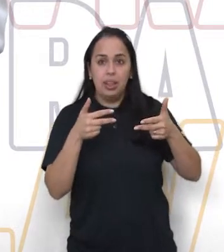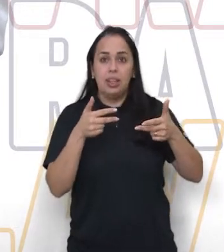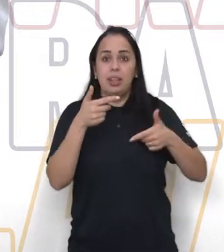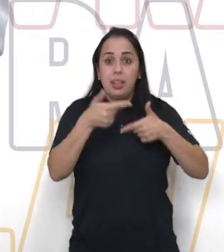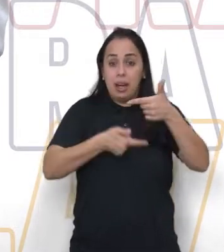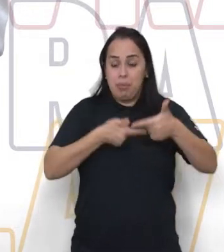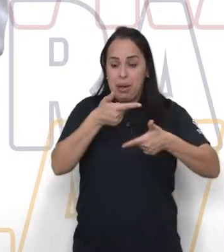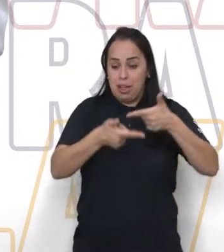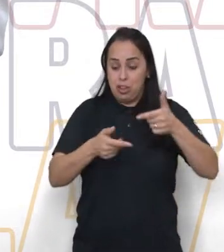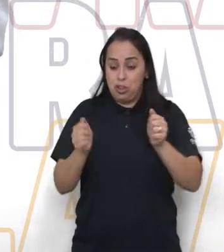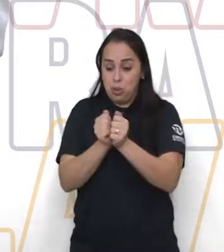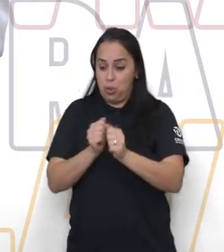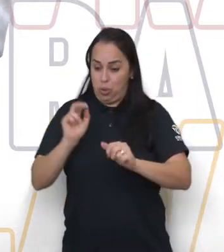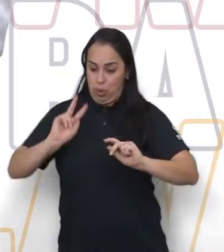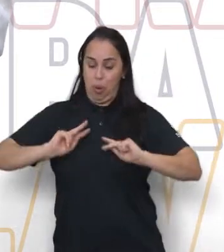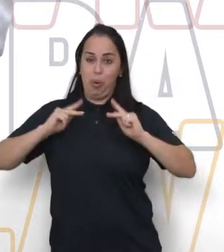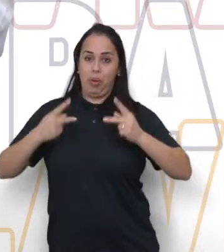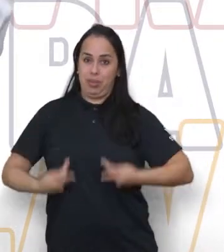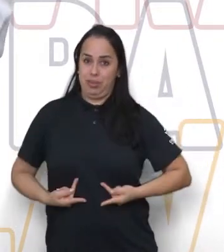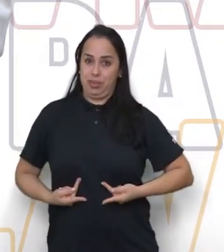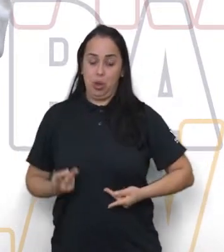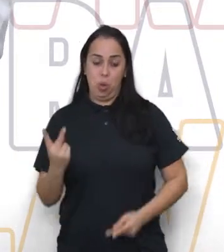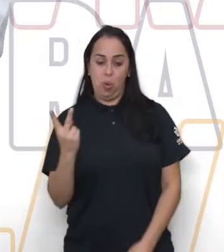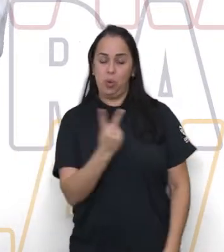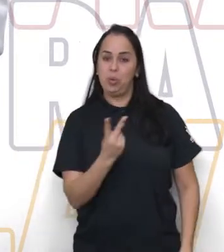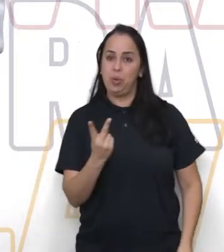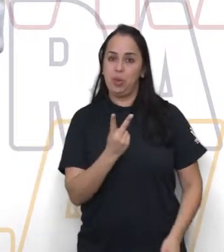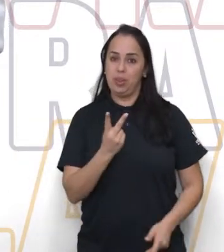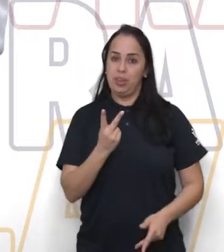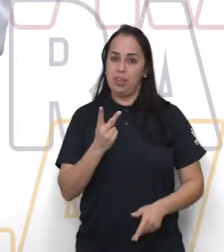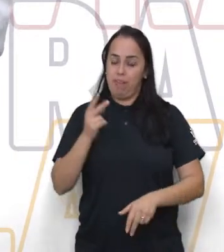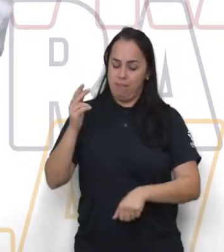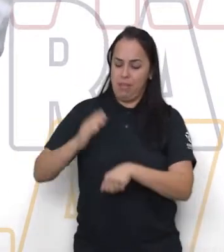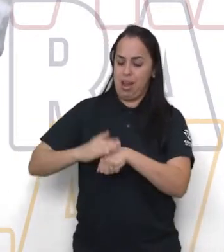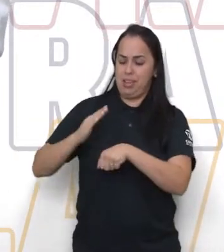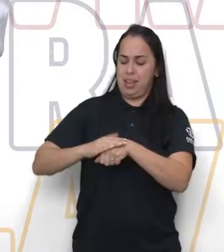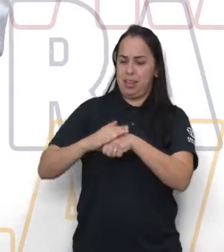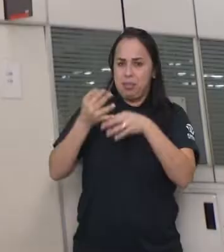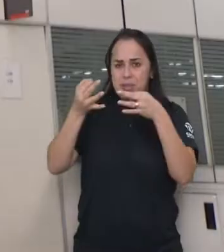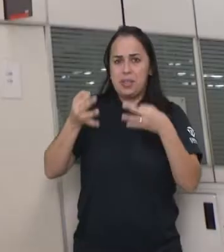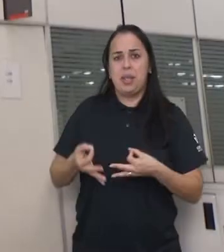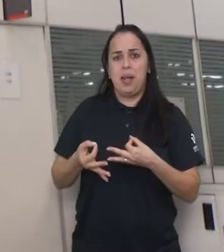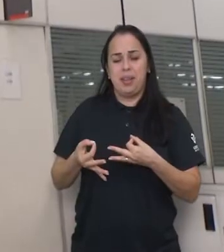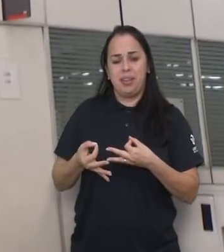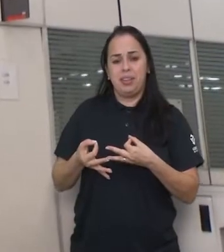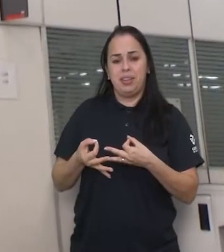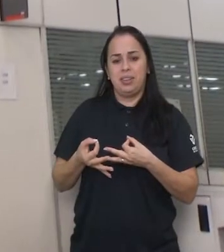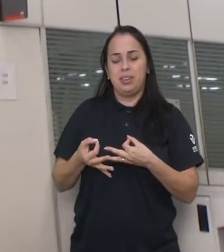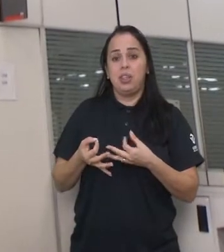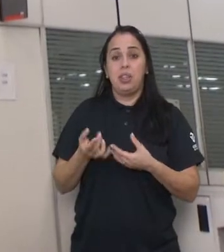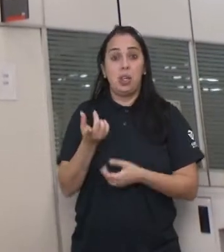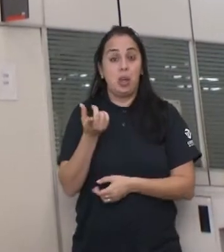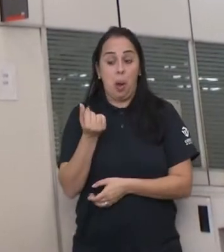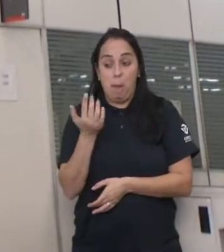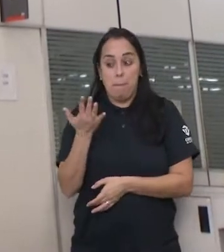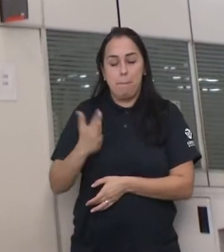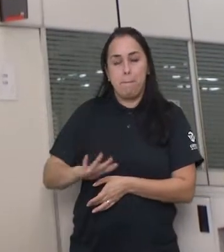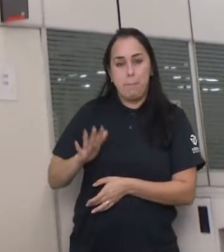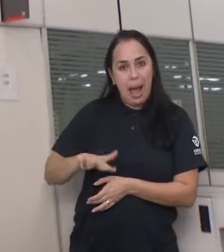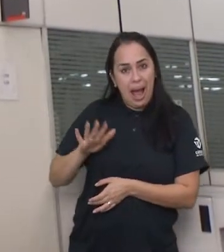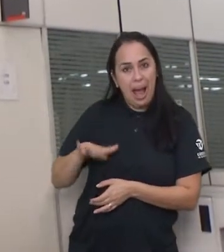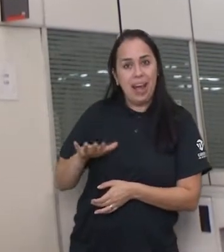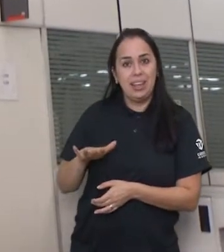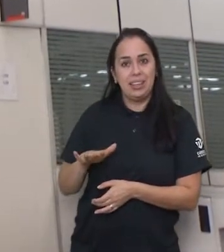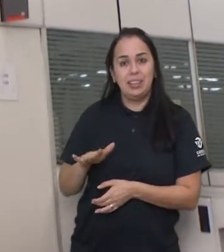trabalhando junto com o ser humano né então é o homem EA máquina produzindo com eficiência baixo custo